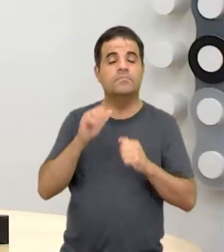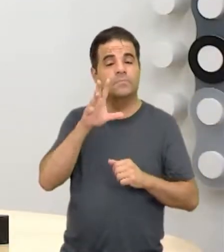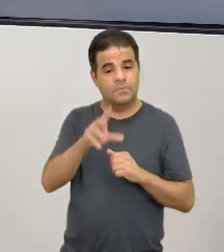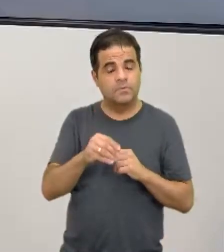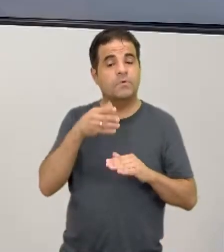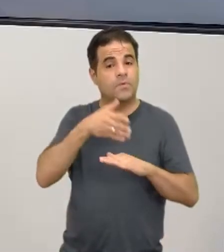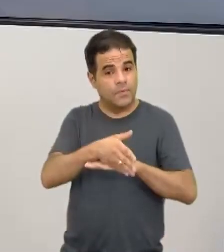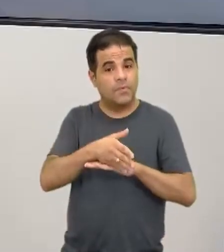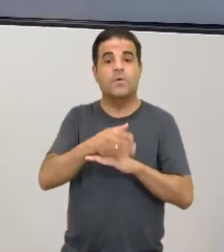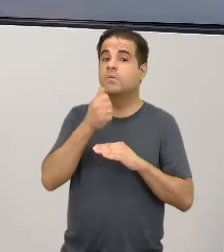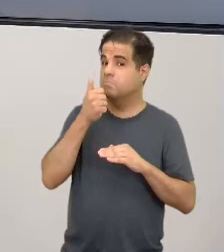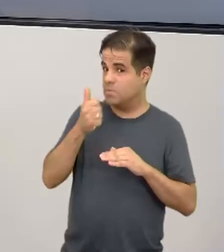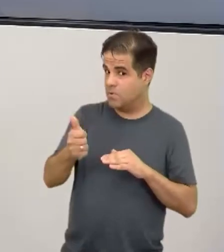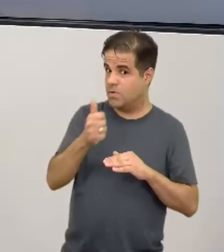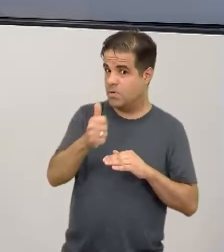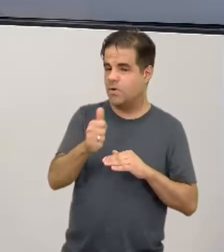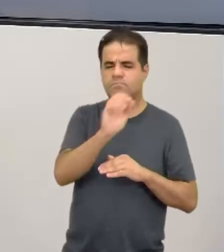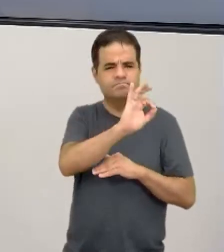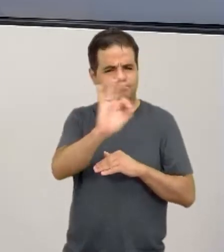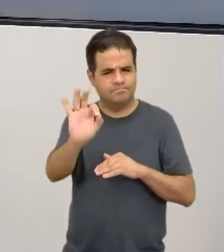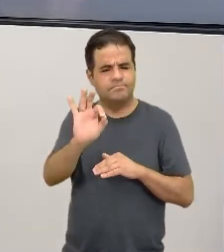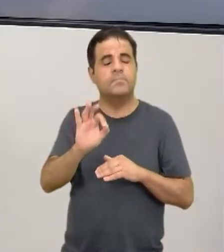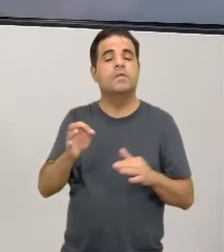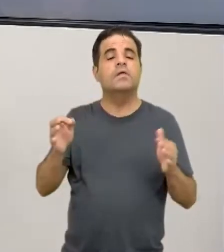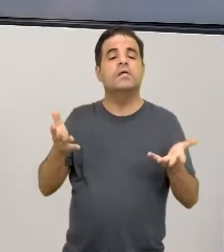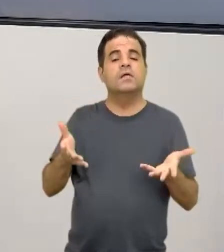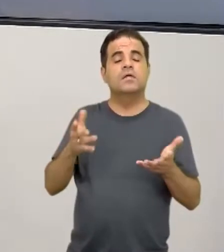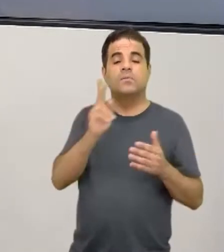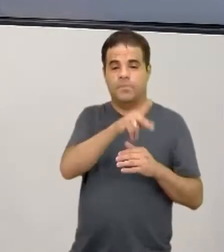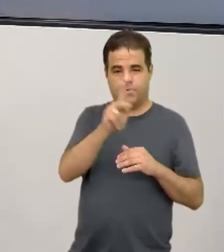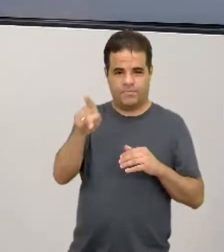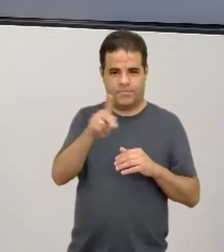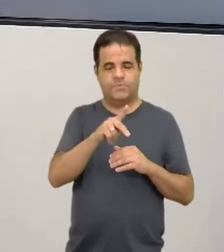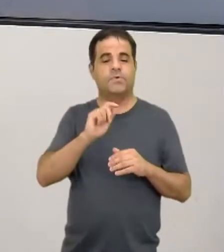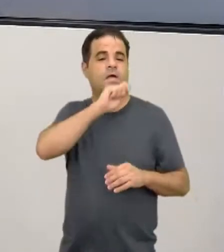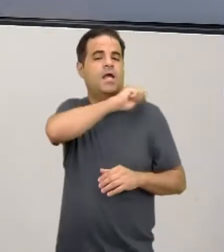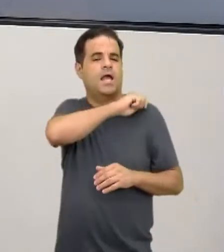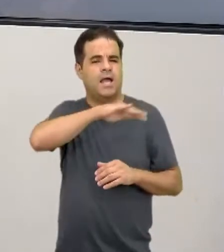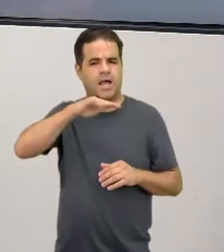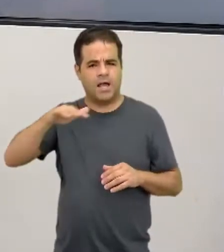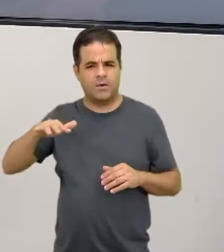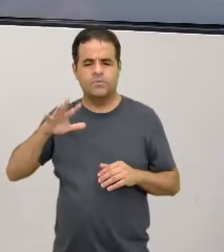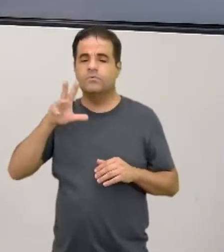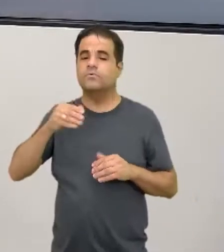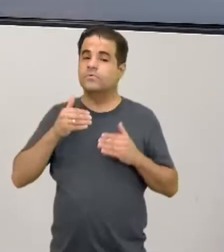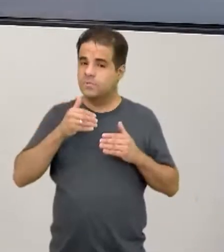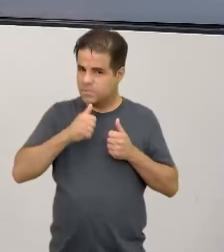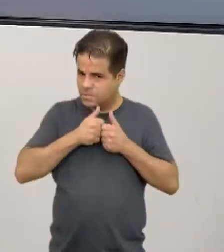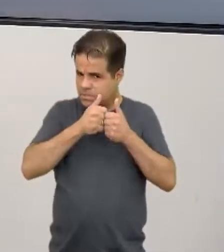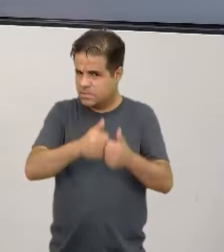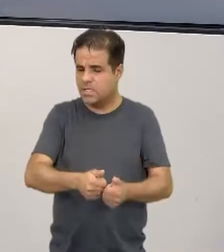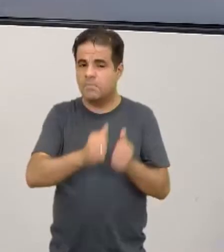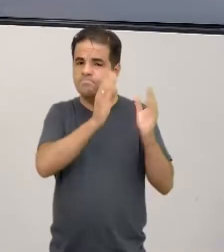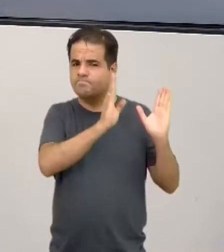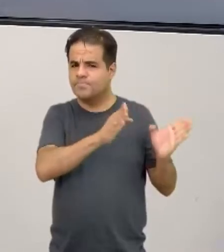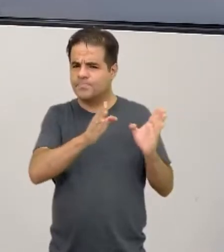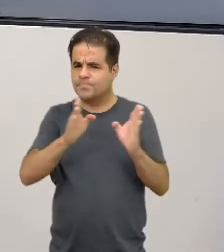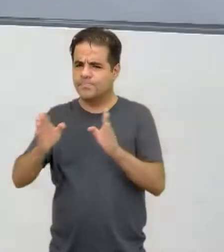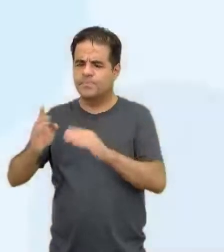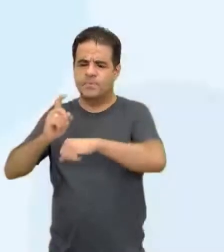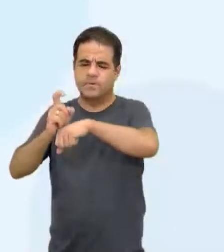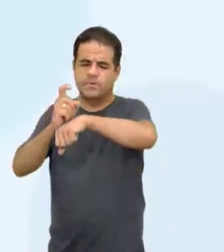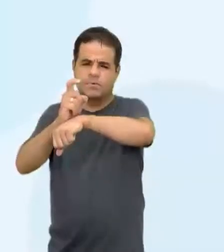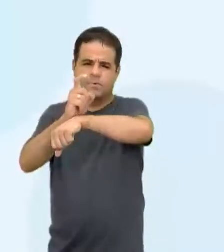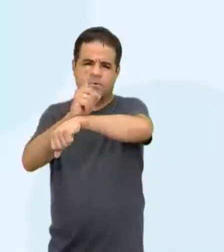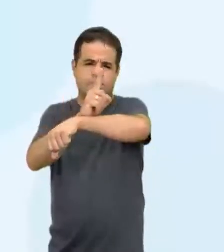cultura. Opa, muito bom, isso mesmo, né? E aí, né, professores e alunos, né, a gente segue aí com algumas etapas, então, da